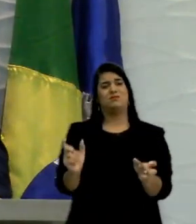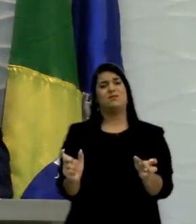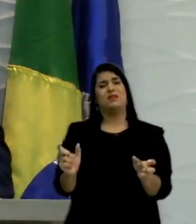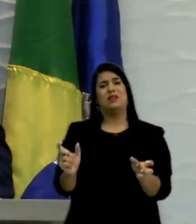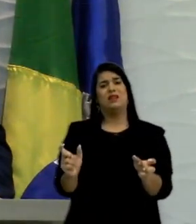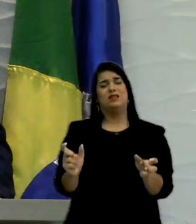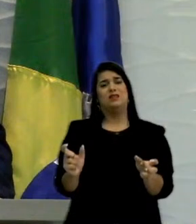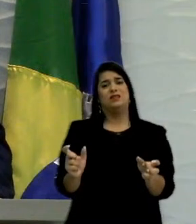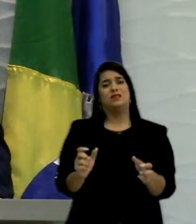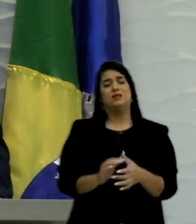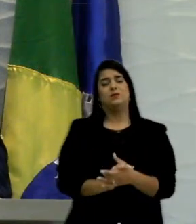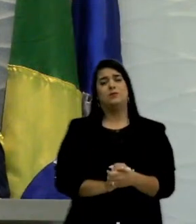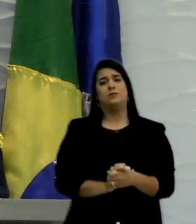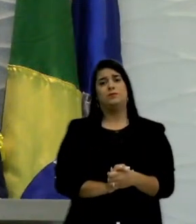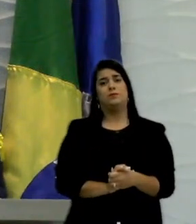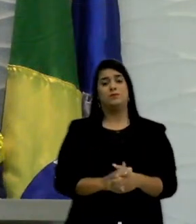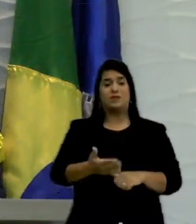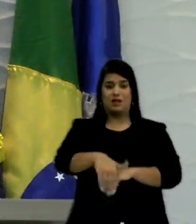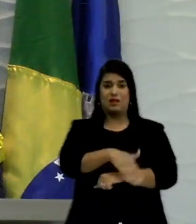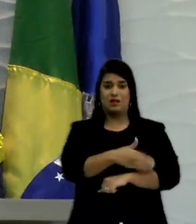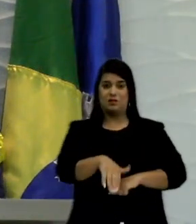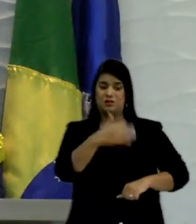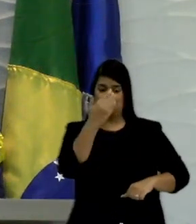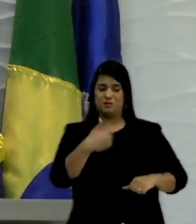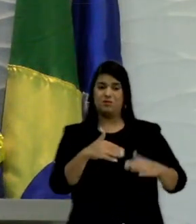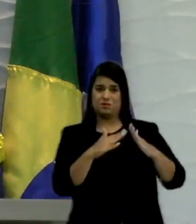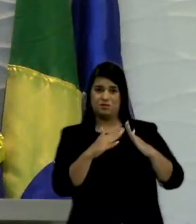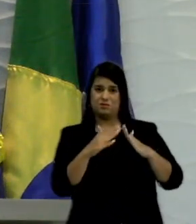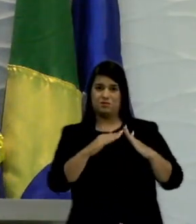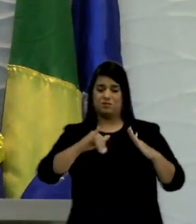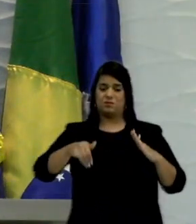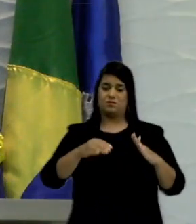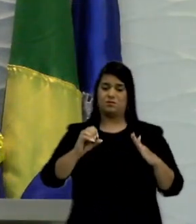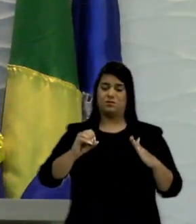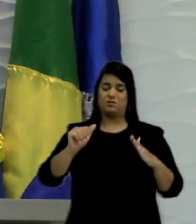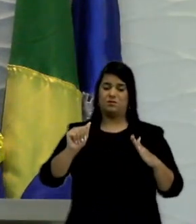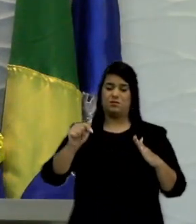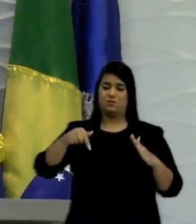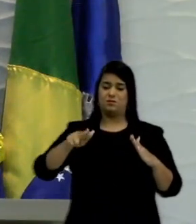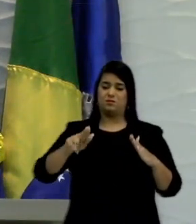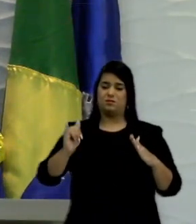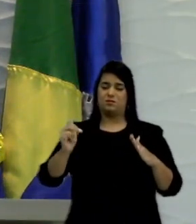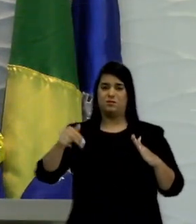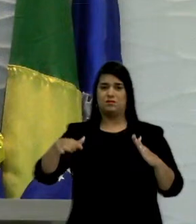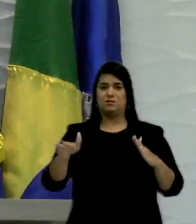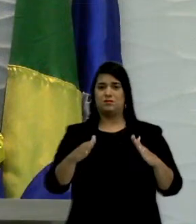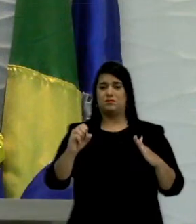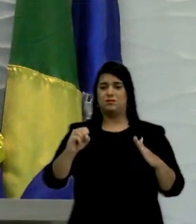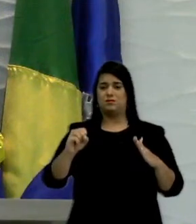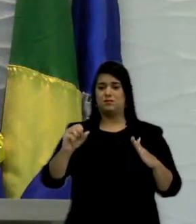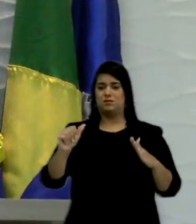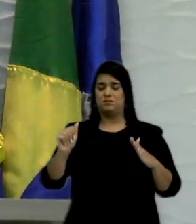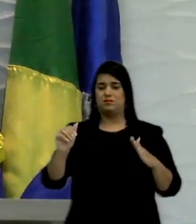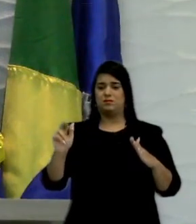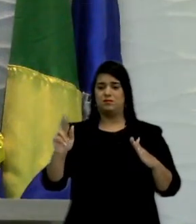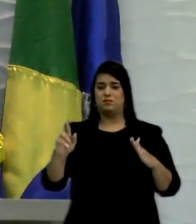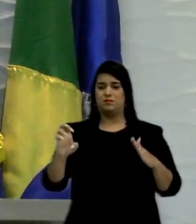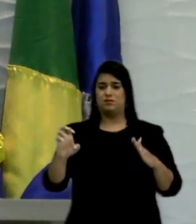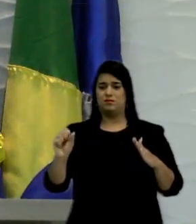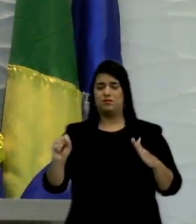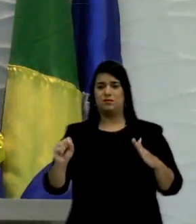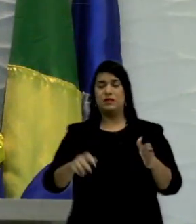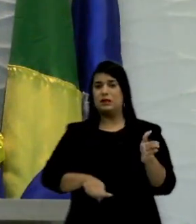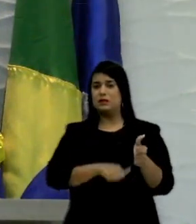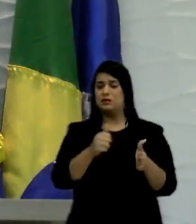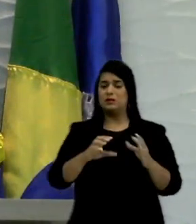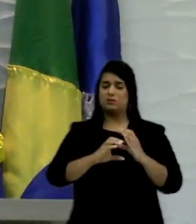do Una sem água. A rua que eu moro, na rua Joaquim Soares, uma das ruas mais antigas de São Bento do Una, que tem uma das primeiras redes de